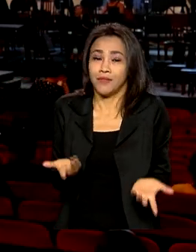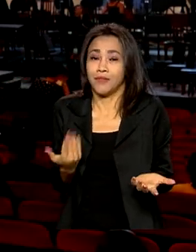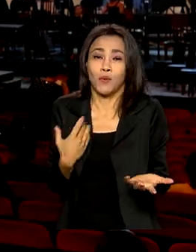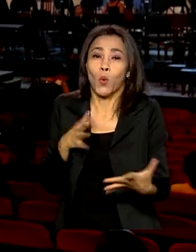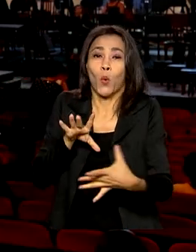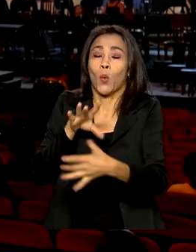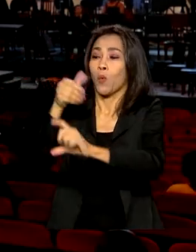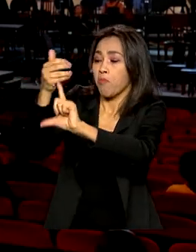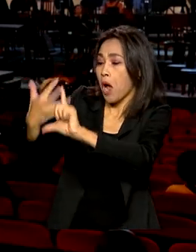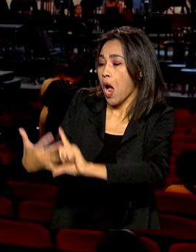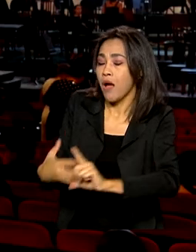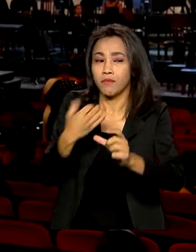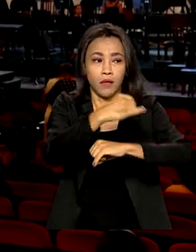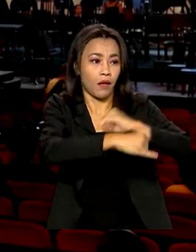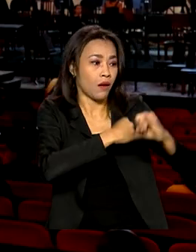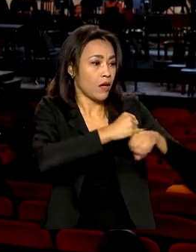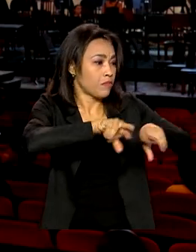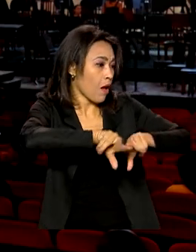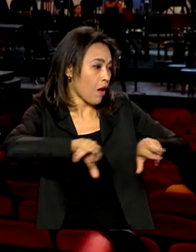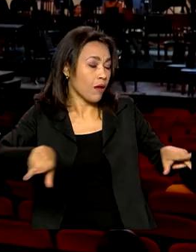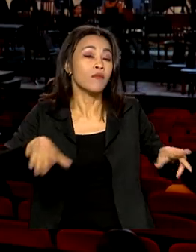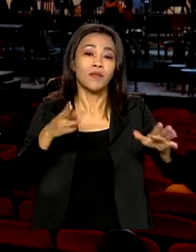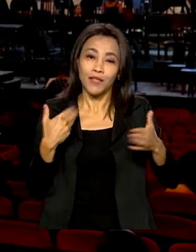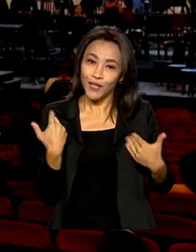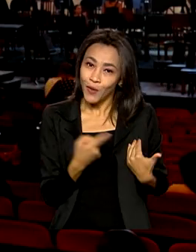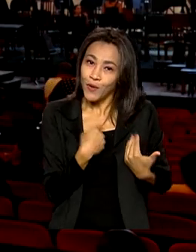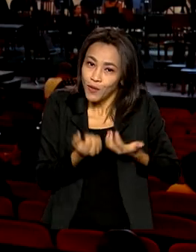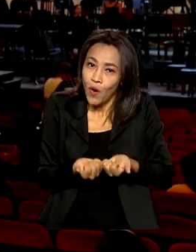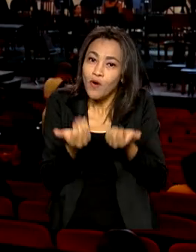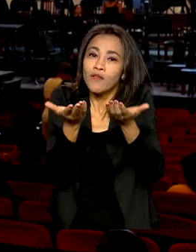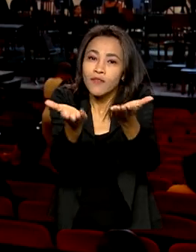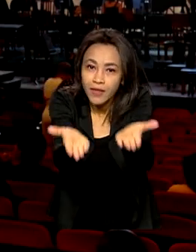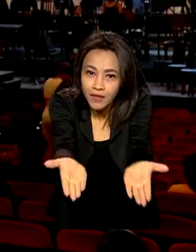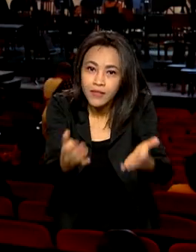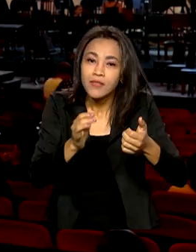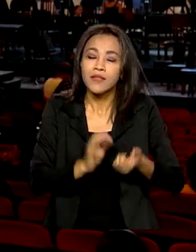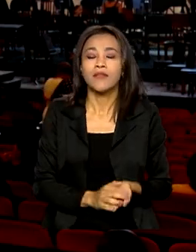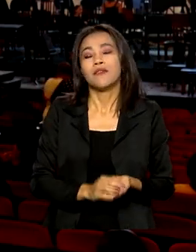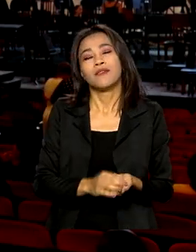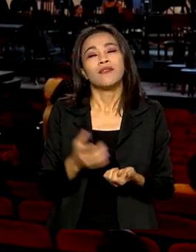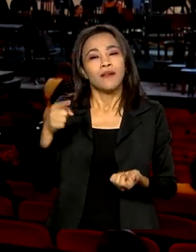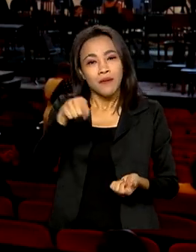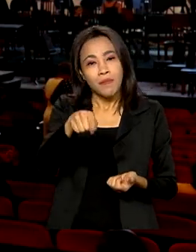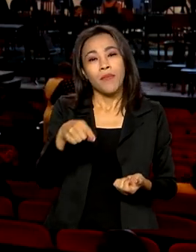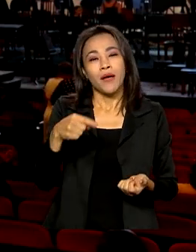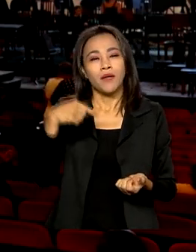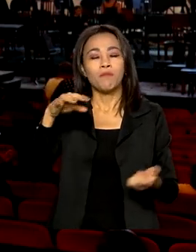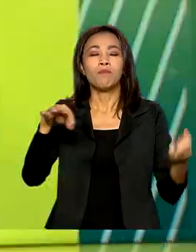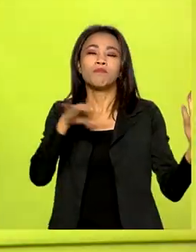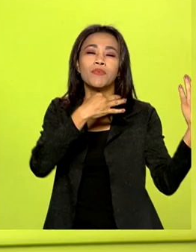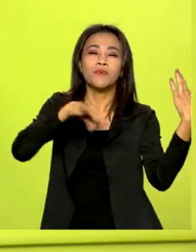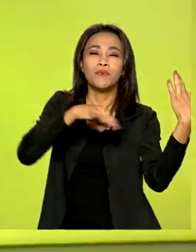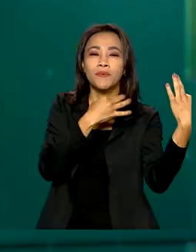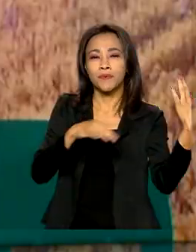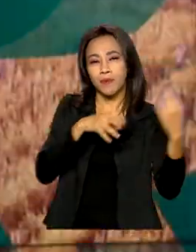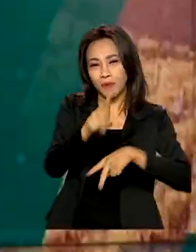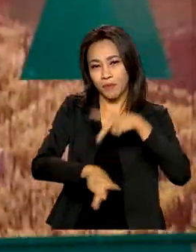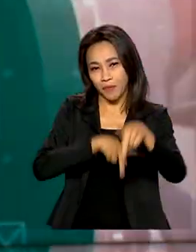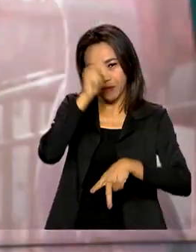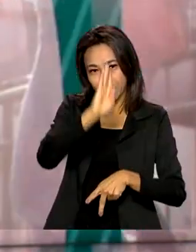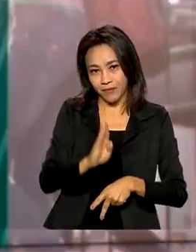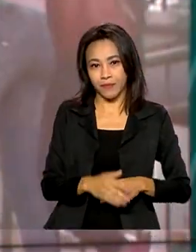a gente vai estar aqui sempre prestando esse serviço de trazer música clássica de qualidade para a população brasileira.